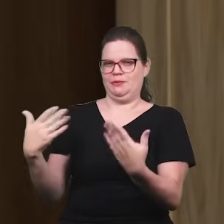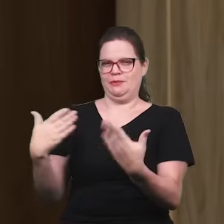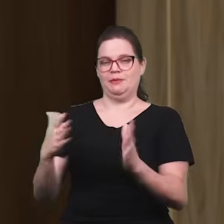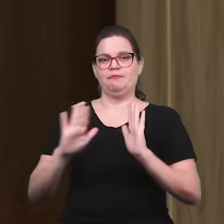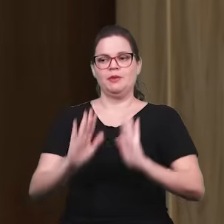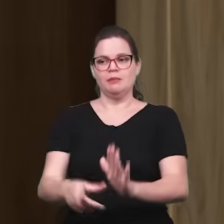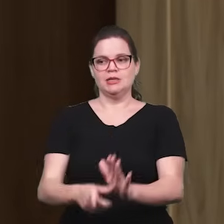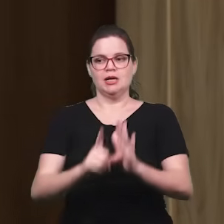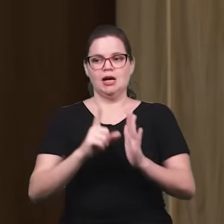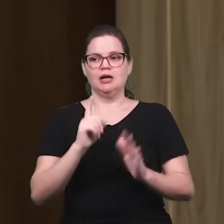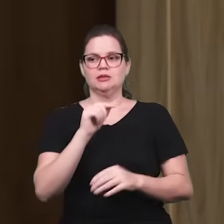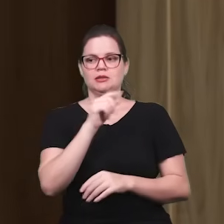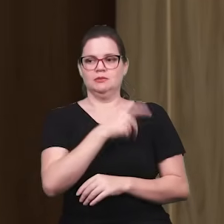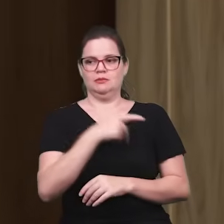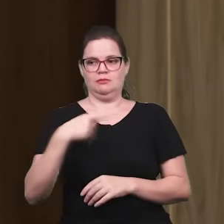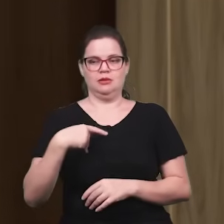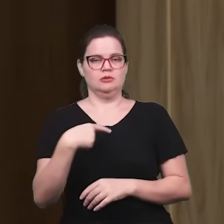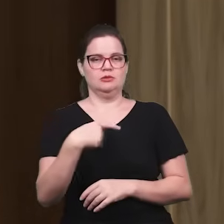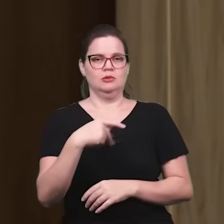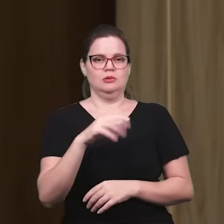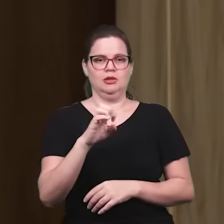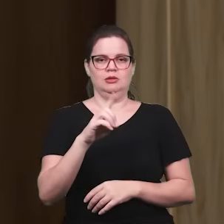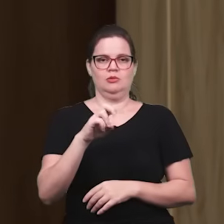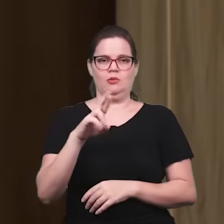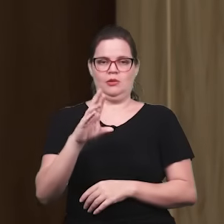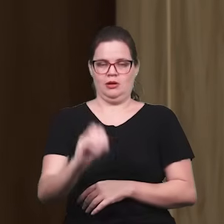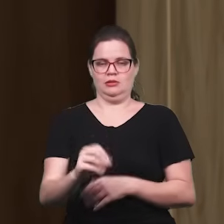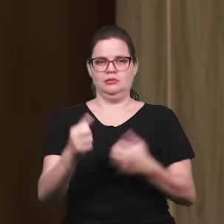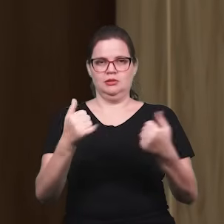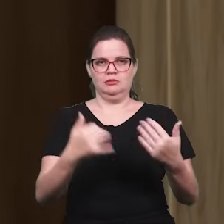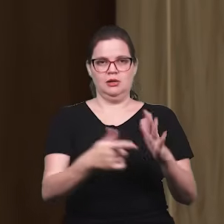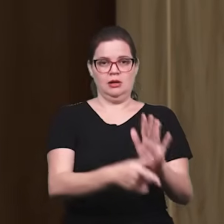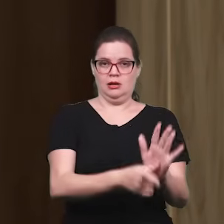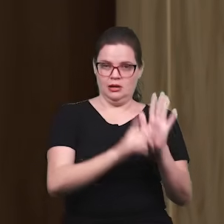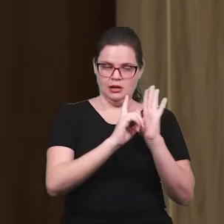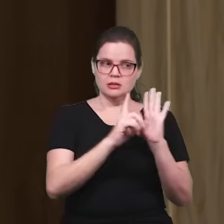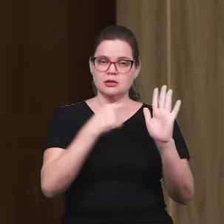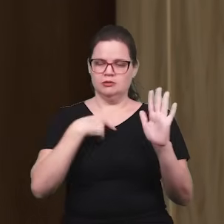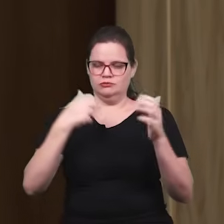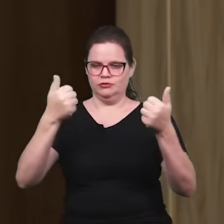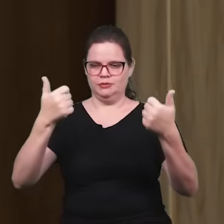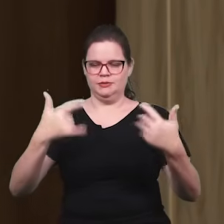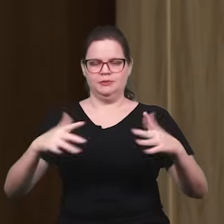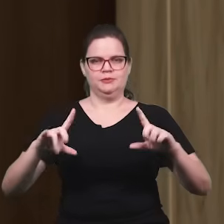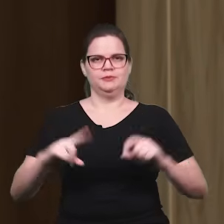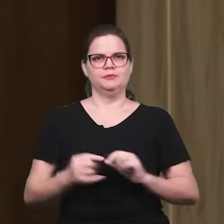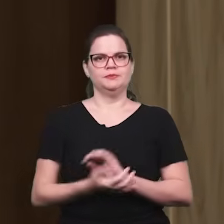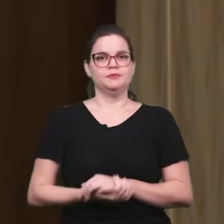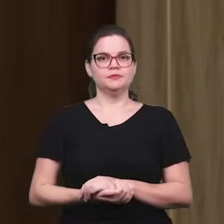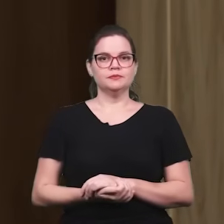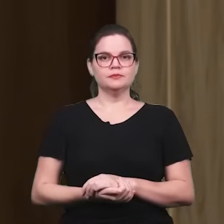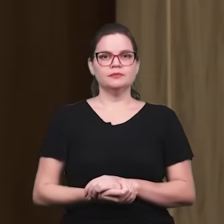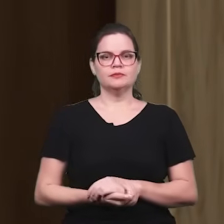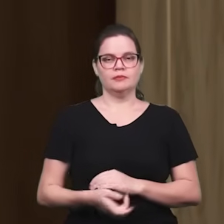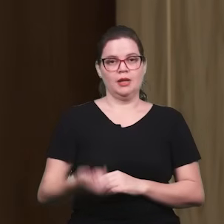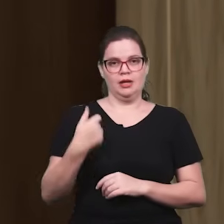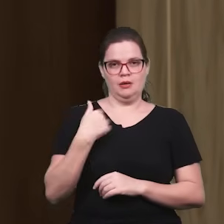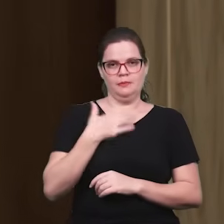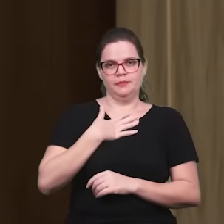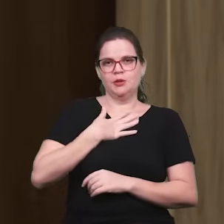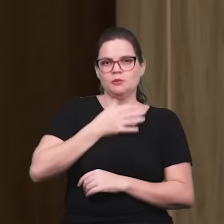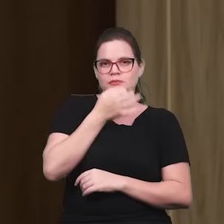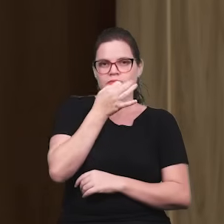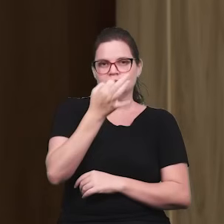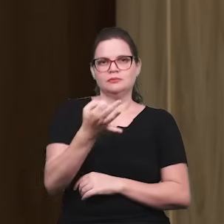de passar a palavra para o pastor Eduardo, dizer que eu particularmente acho e penso